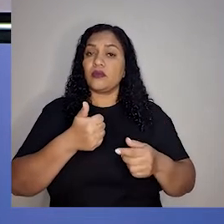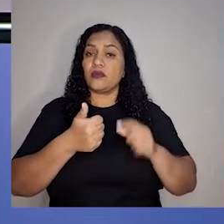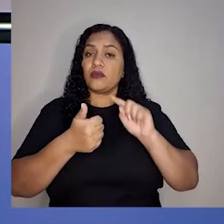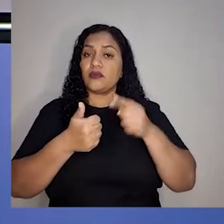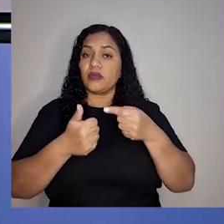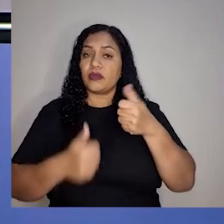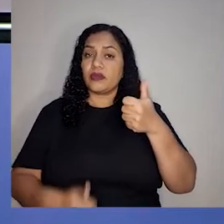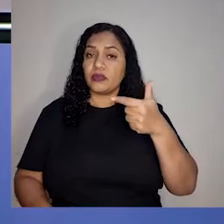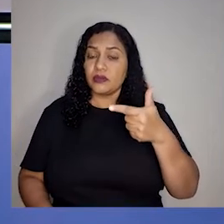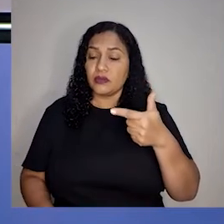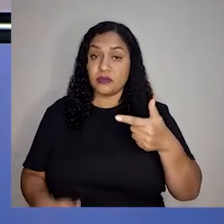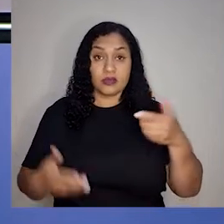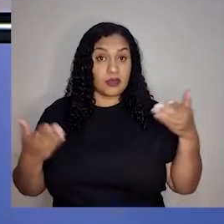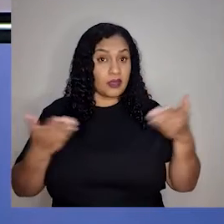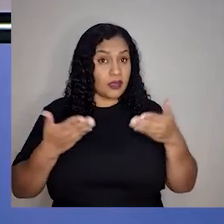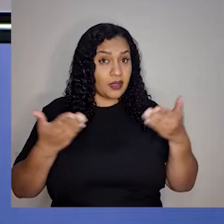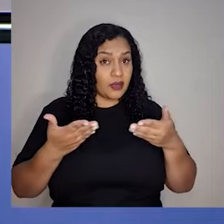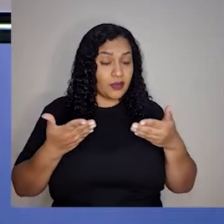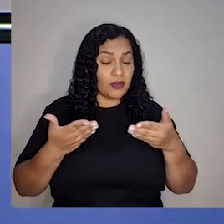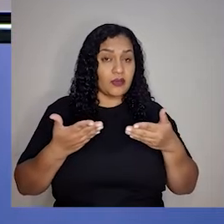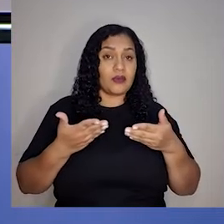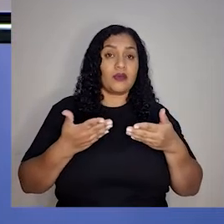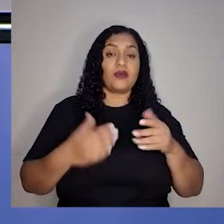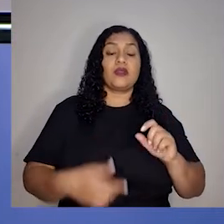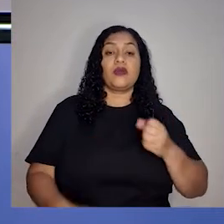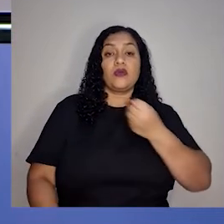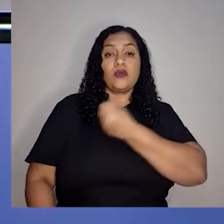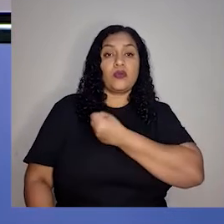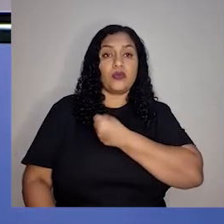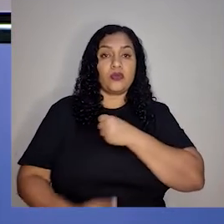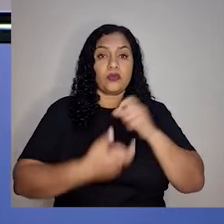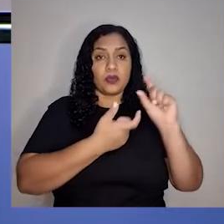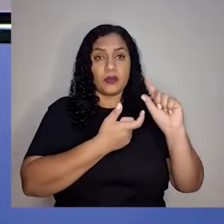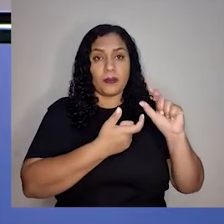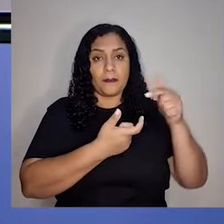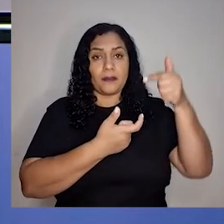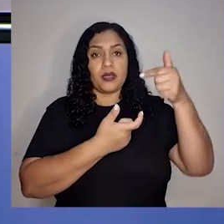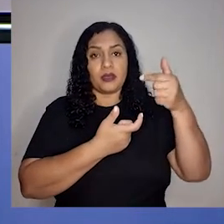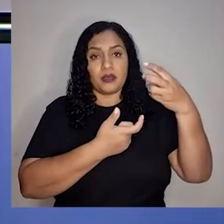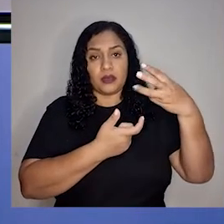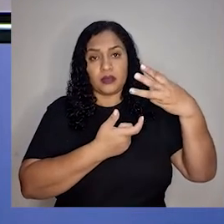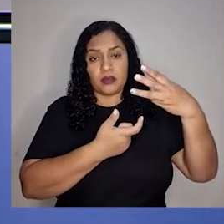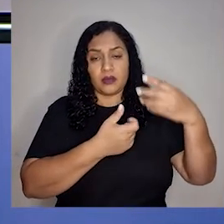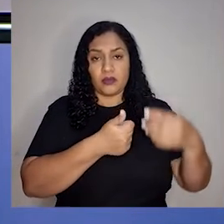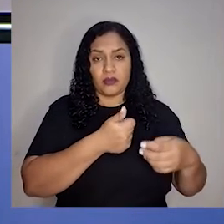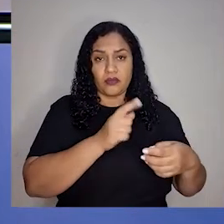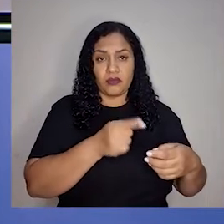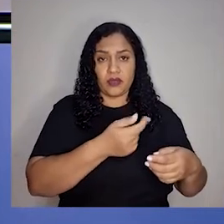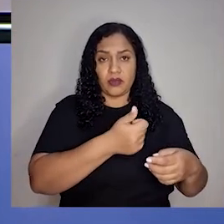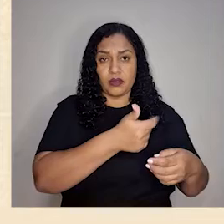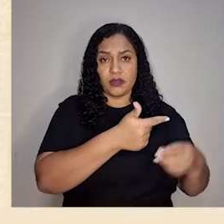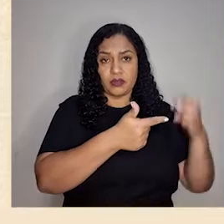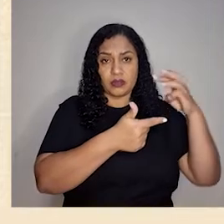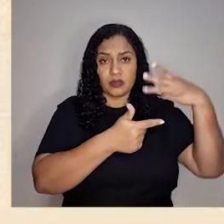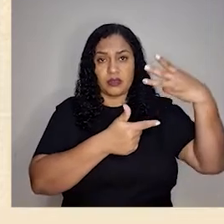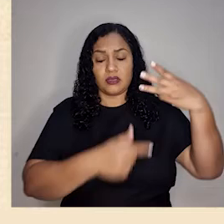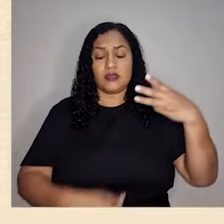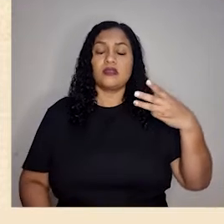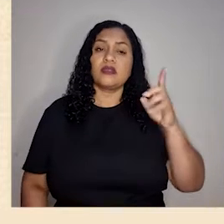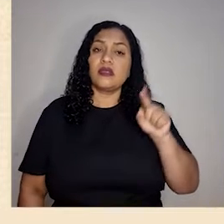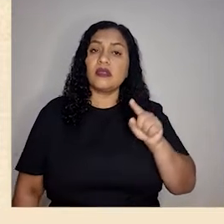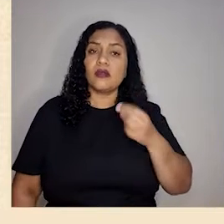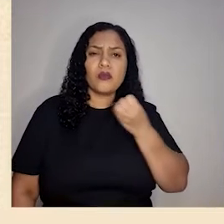1,12 agora vamos resolver a potência 1,2 elevado a 3 dá